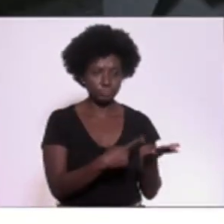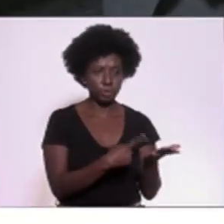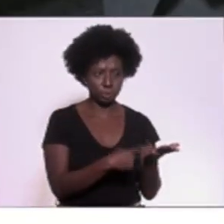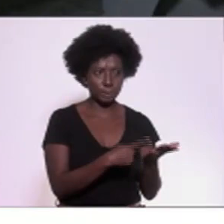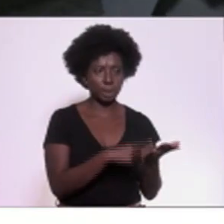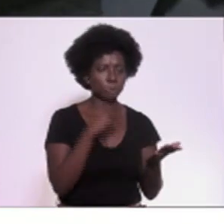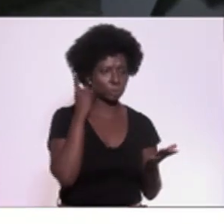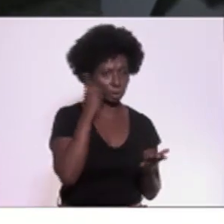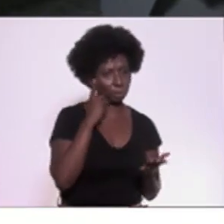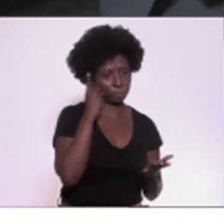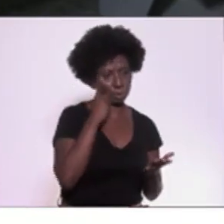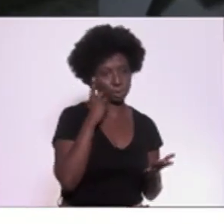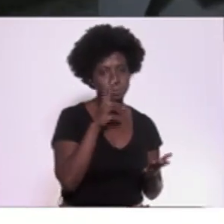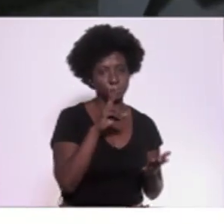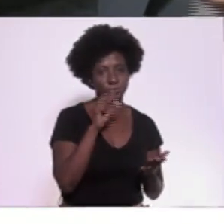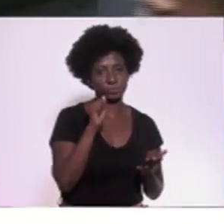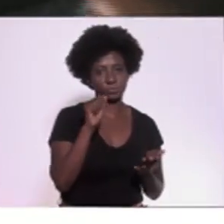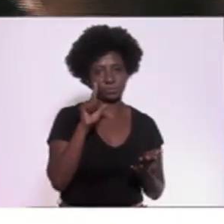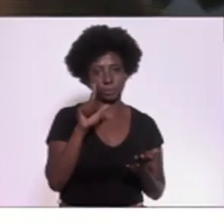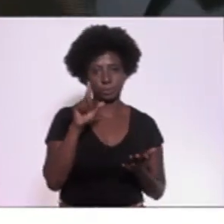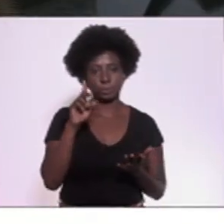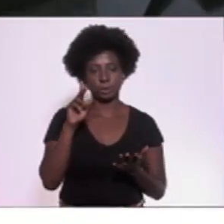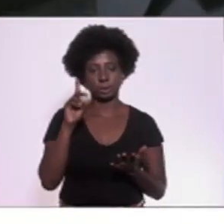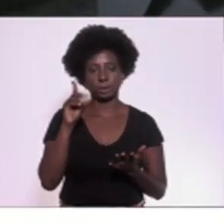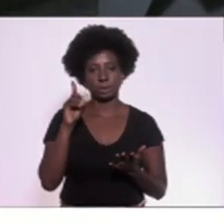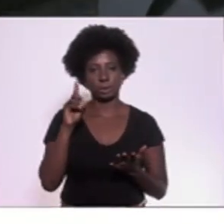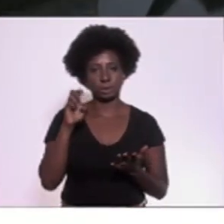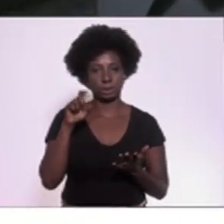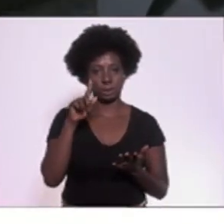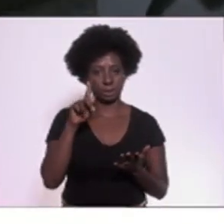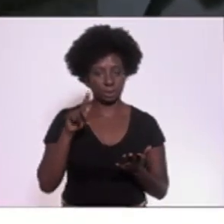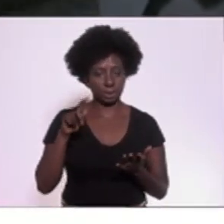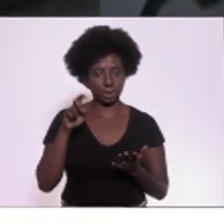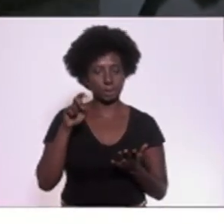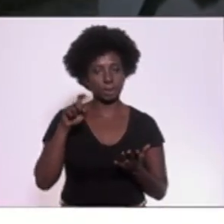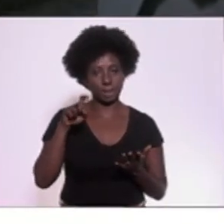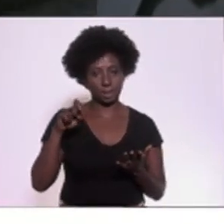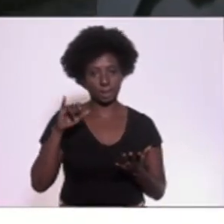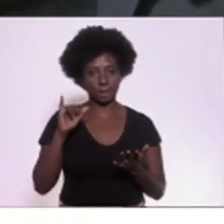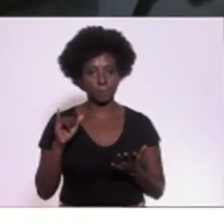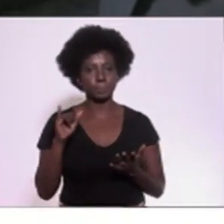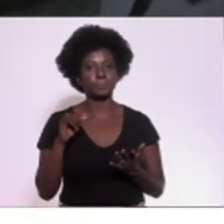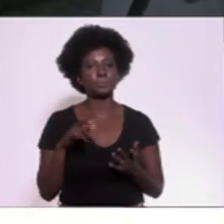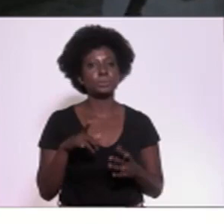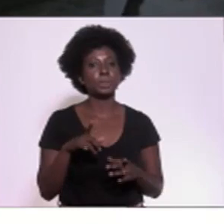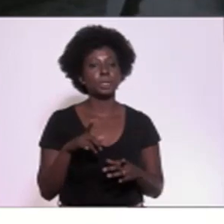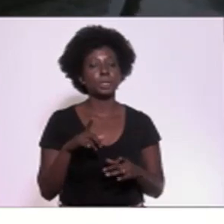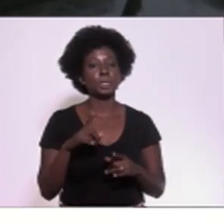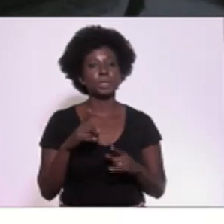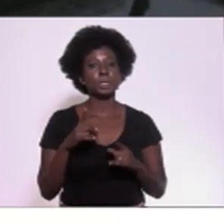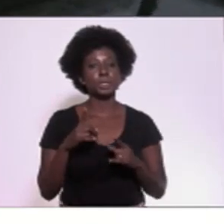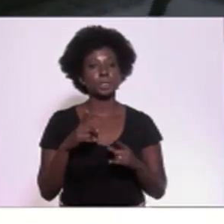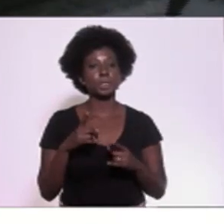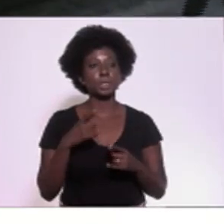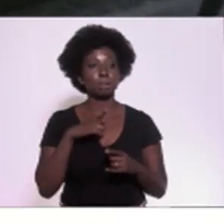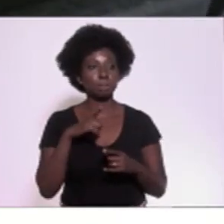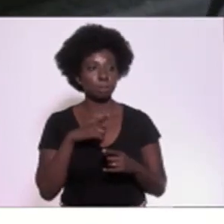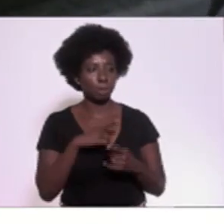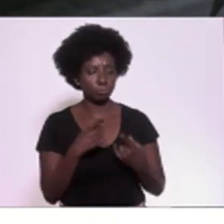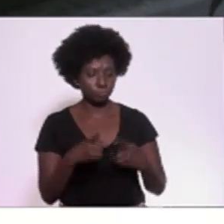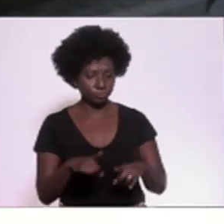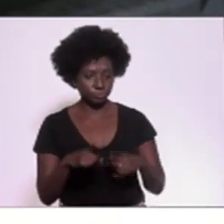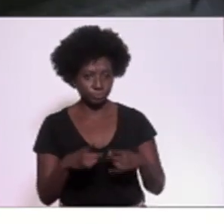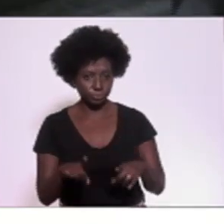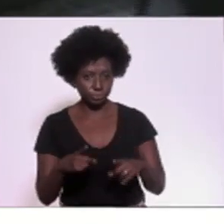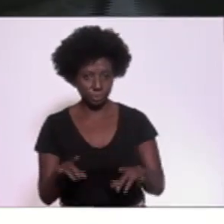Valdec. Este inciso modifica o Fundo Estadual de Combate à Pobreza, que